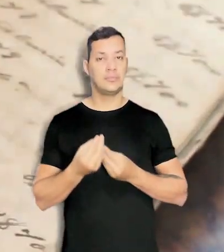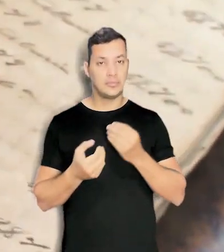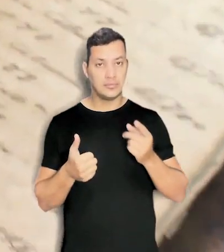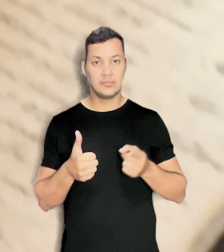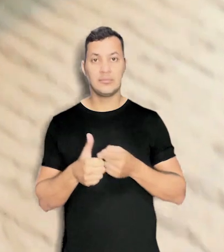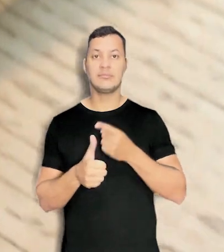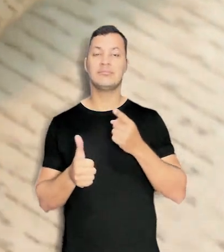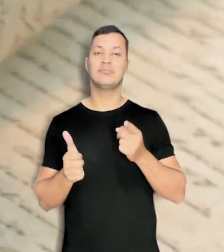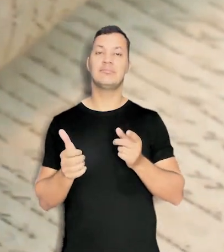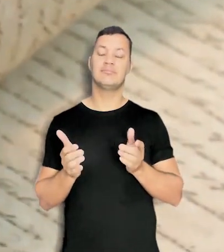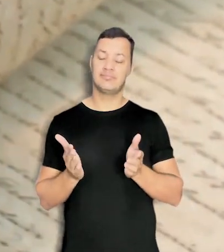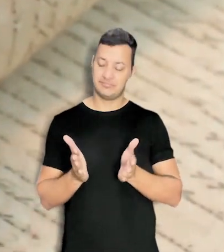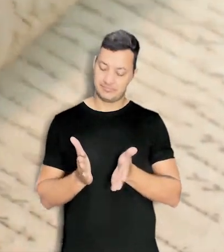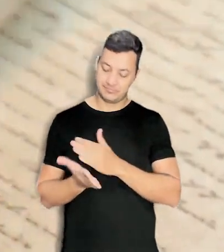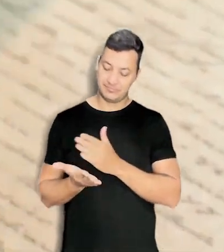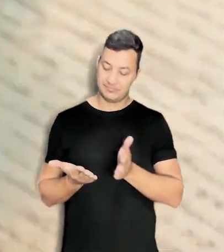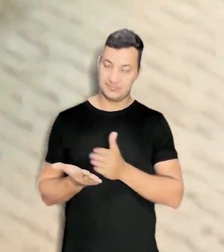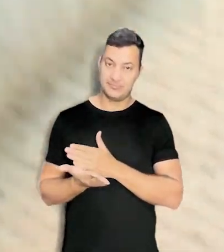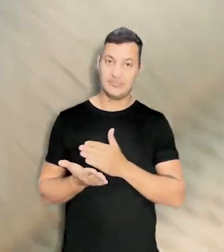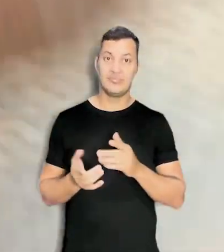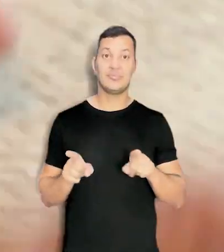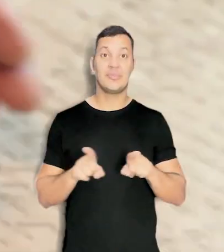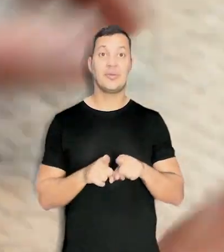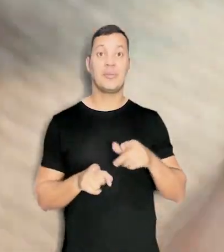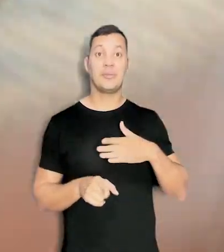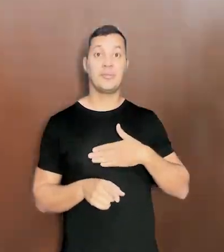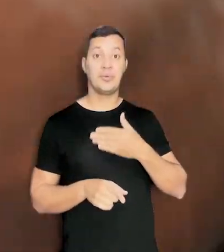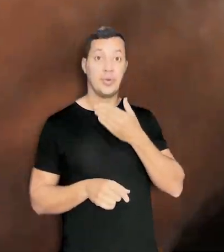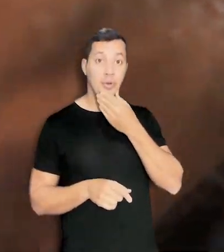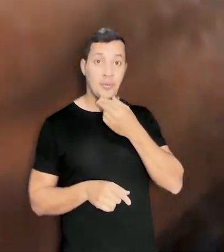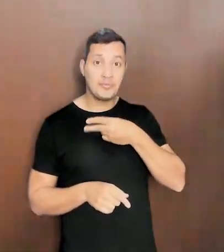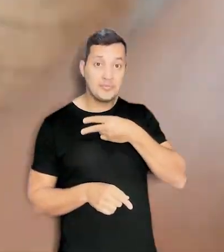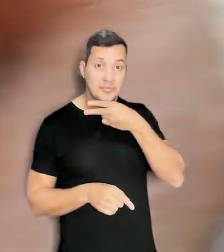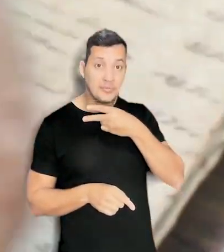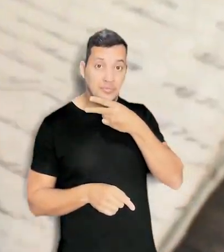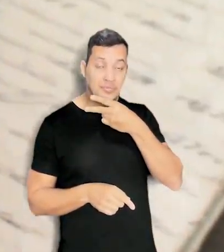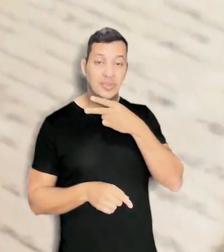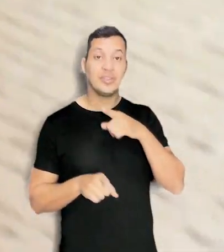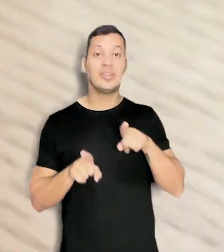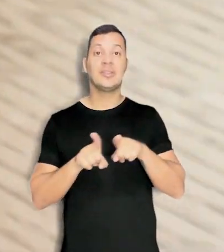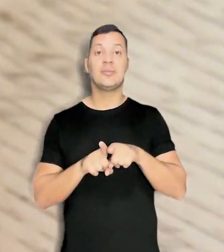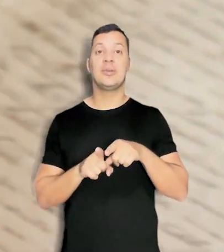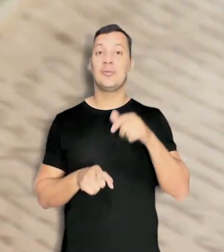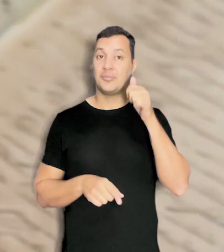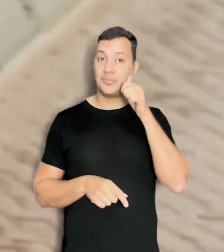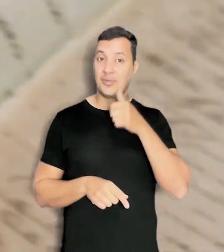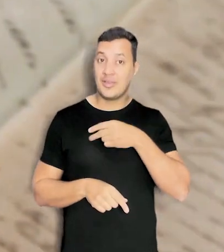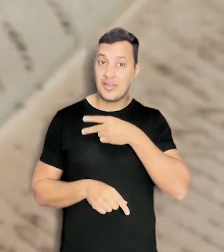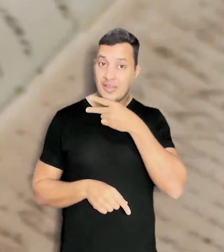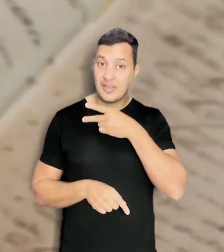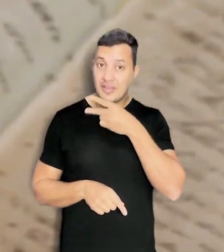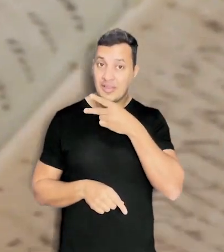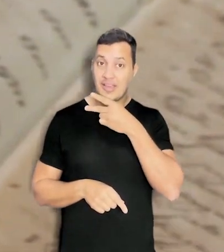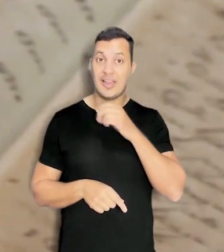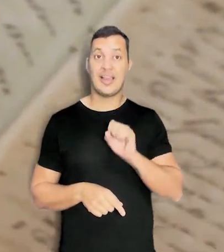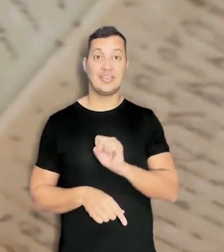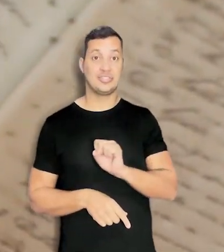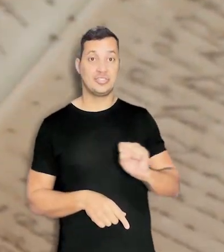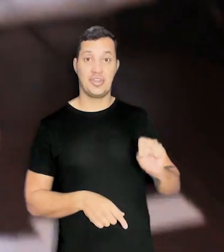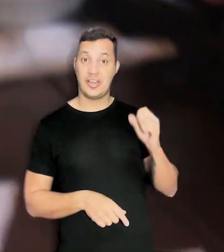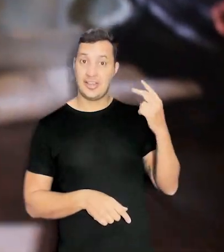páginas, feitos pelo meu bisavô e pela minha trisavó, que era a sogra